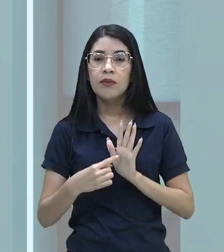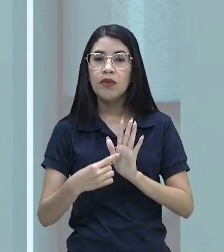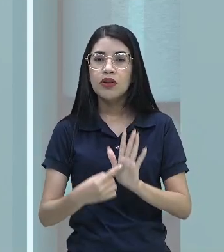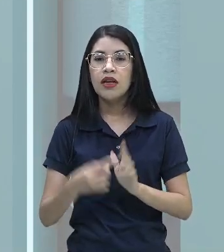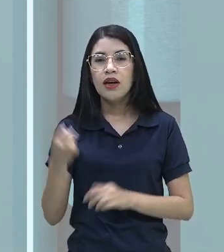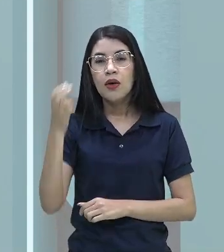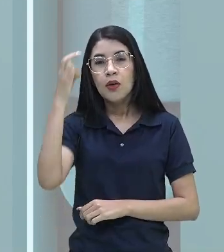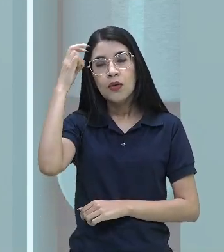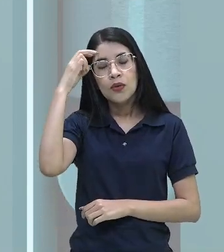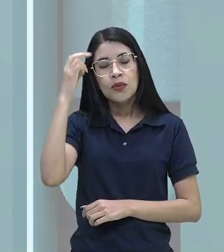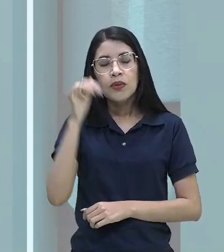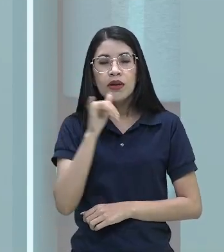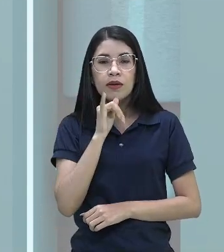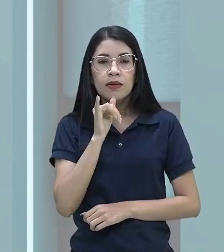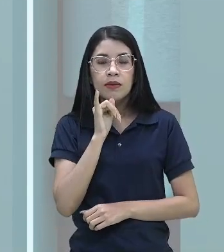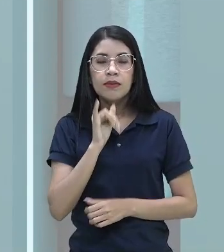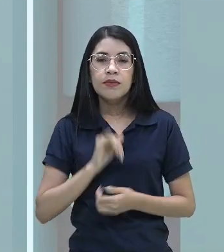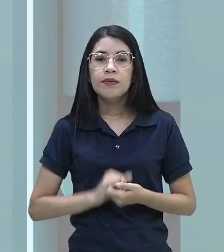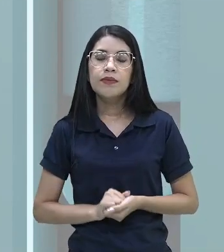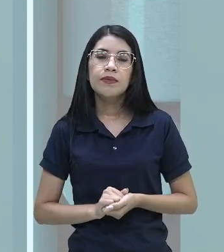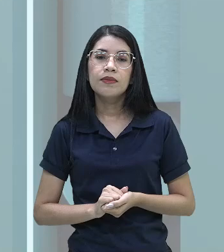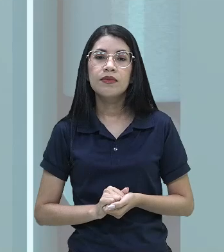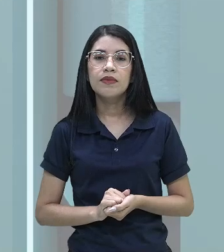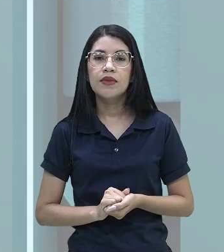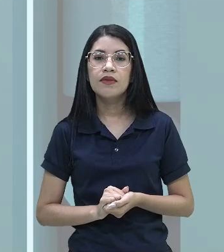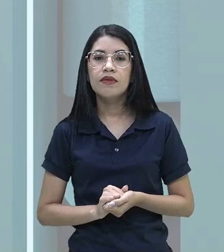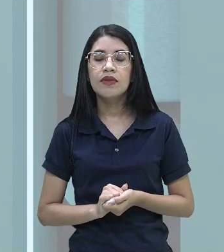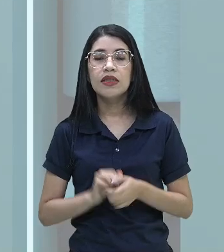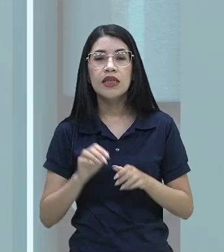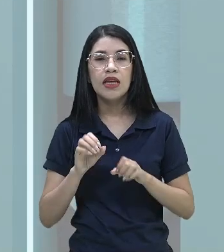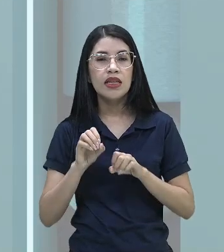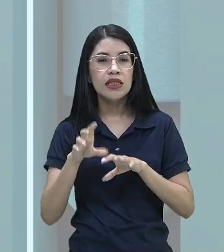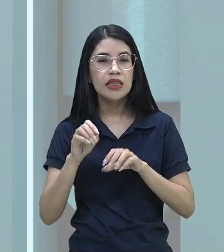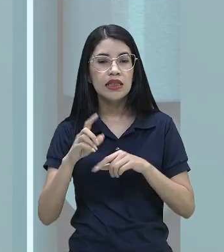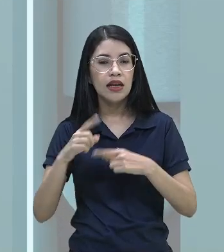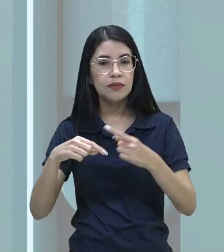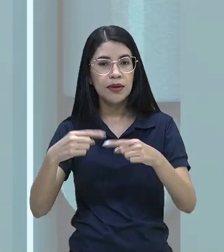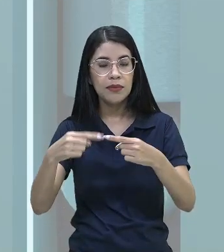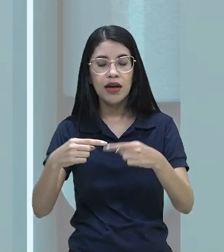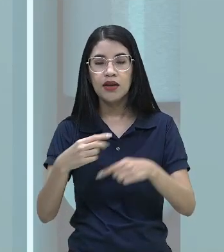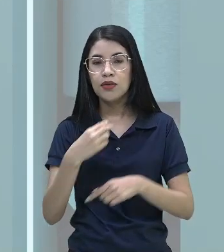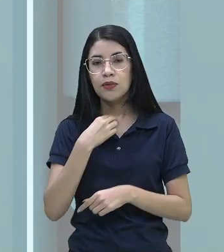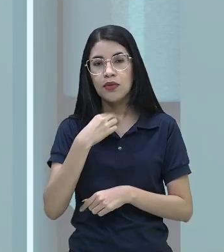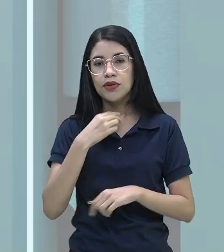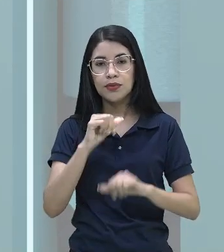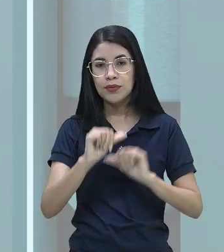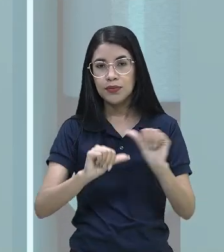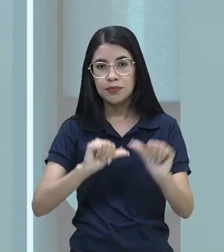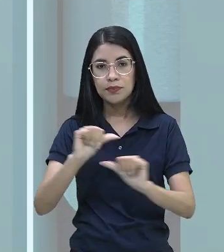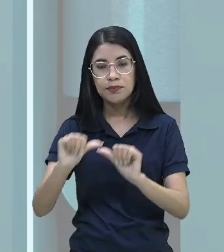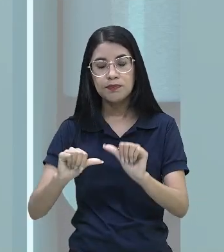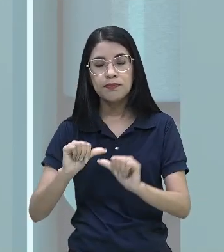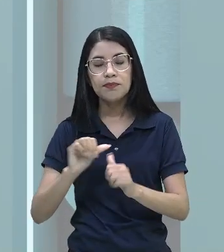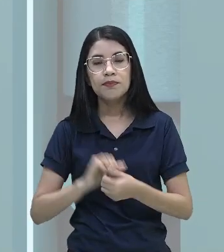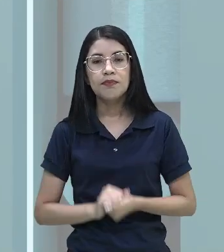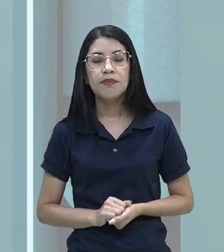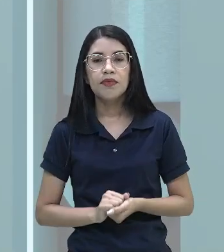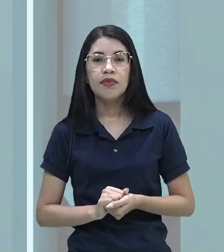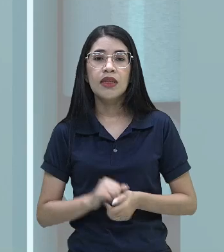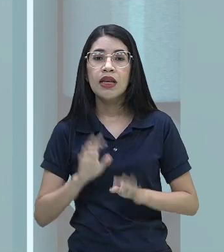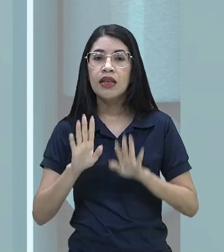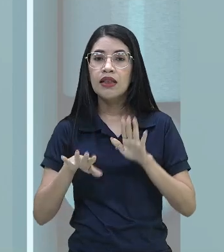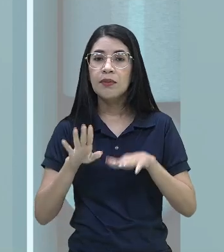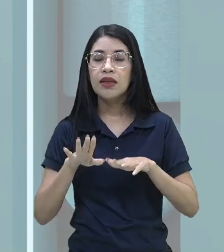se fosse algo que vai ser repassado e que não pode ser modificado, tá? Dependendo de aonde